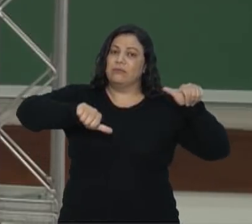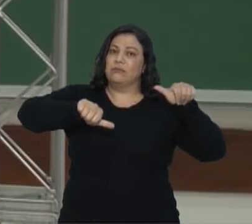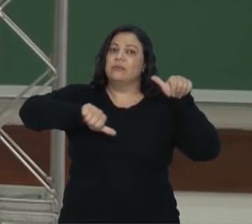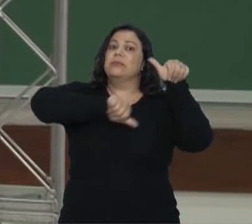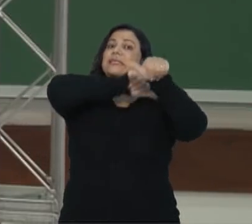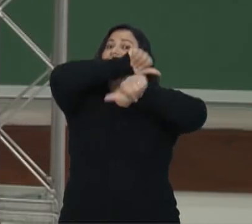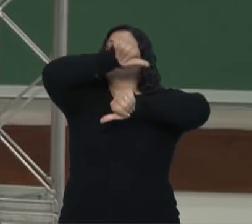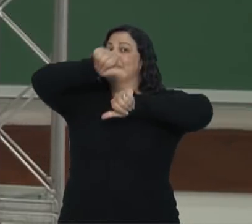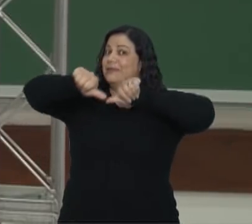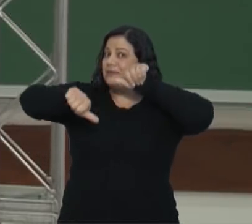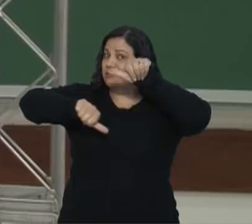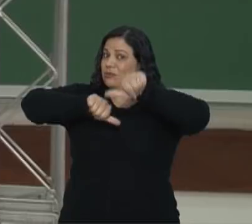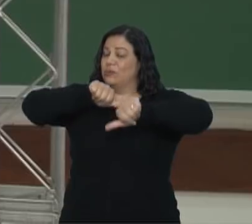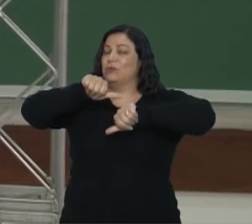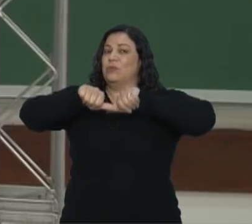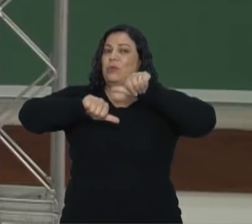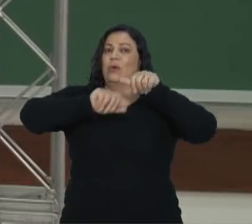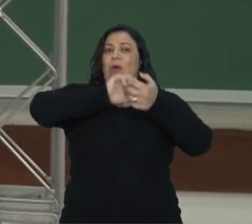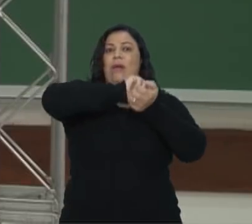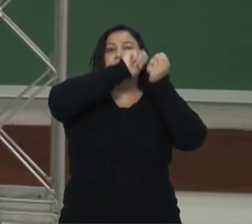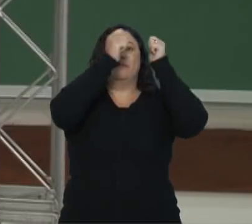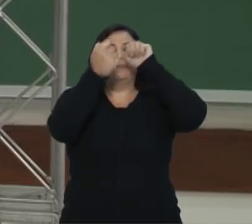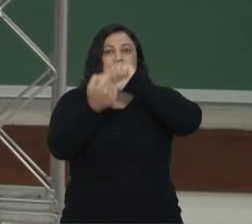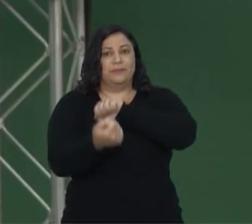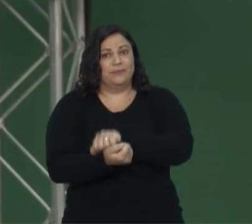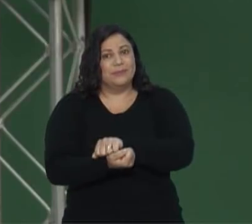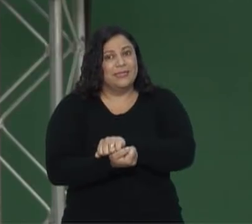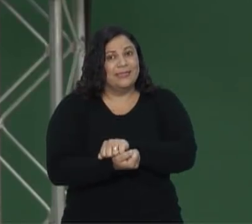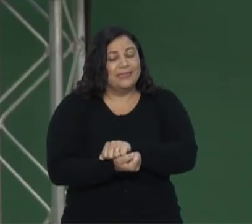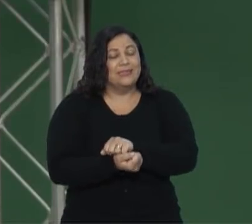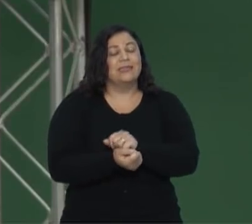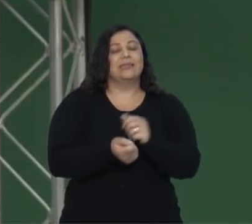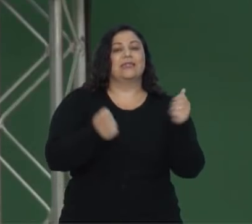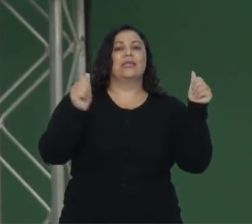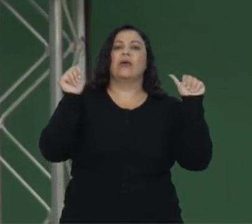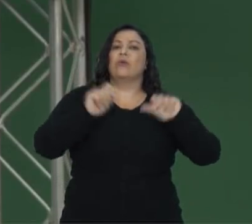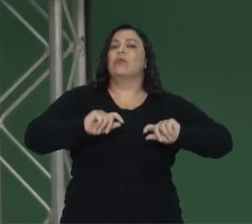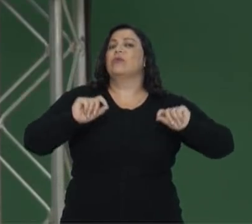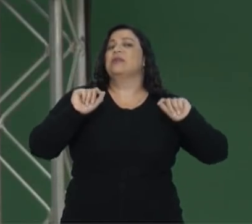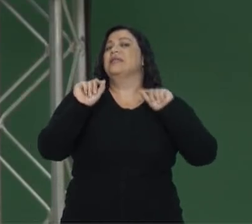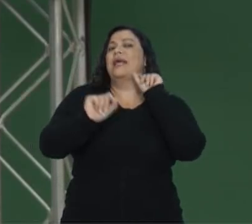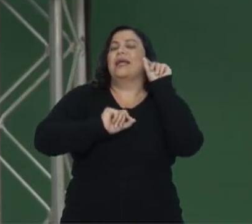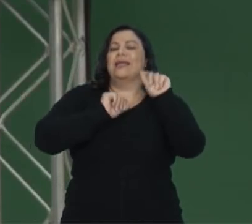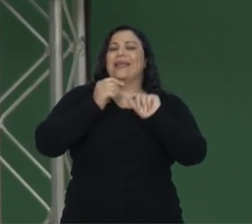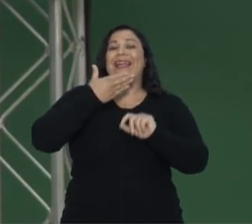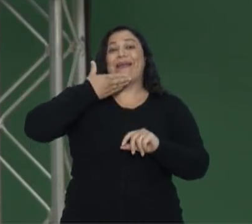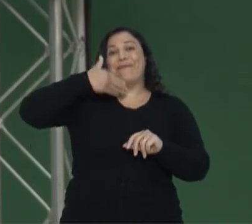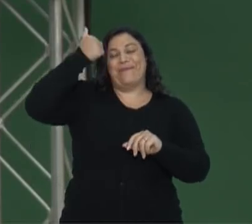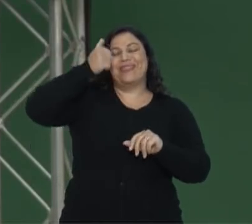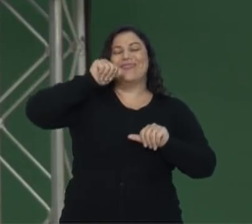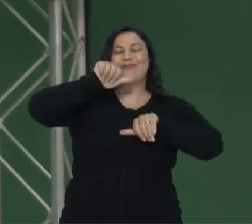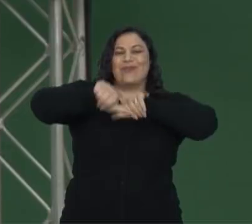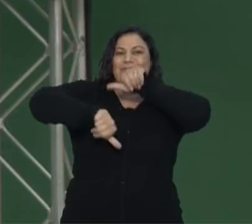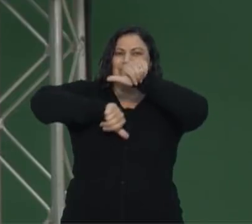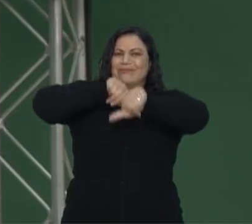seja, ele passa pelo processo de manufatura, a sua função é melhorada.